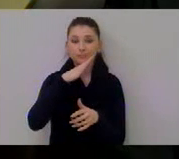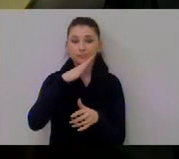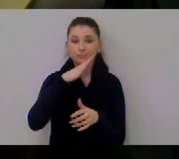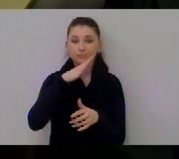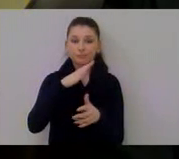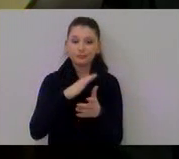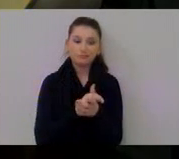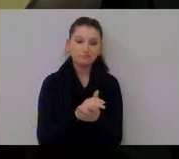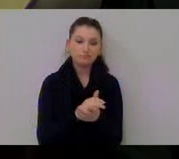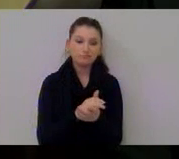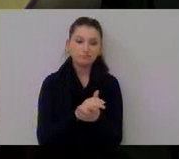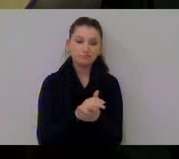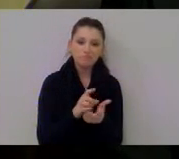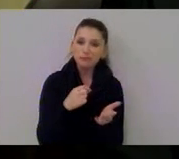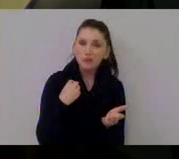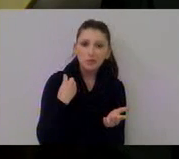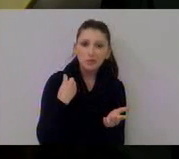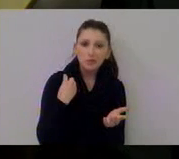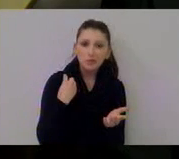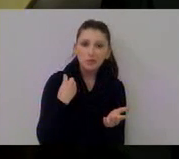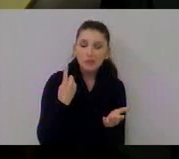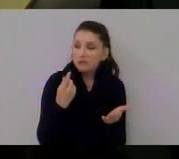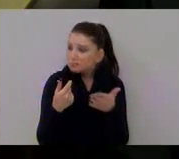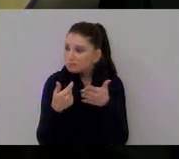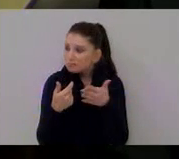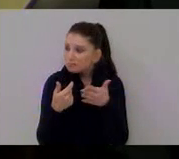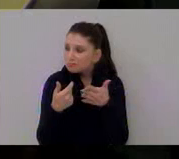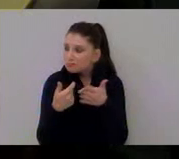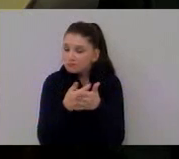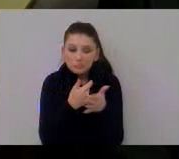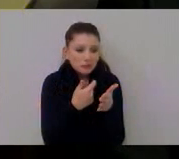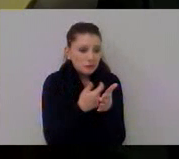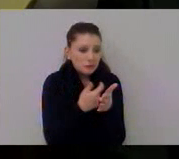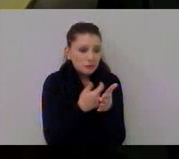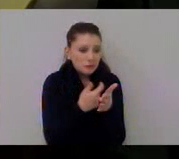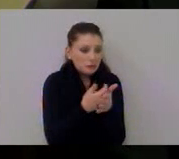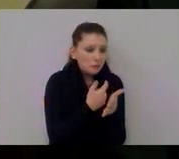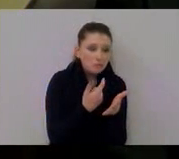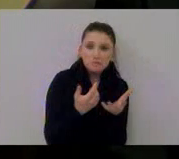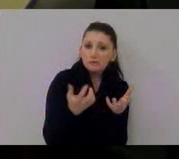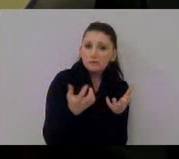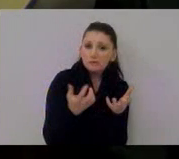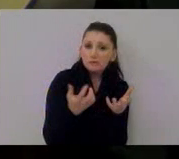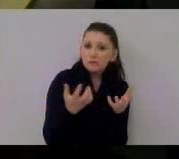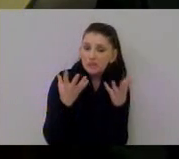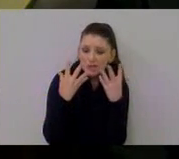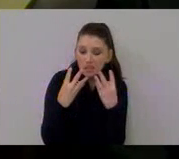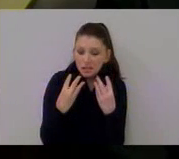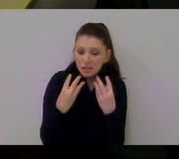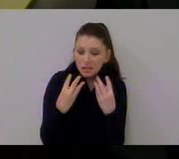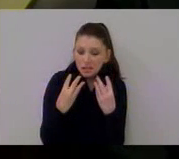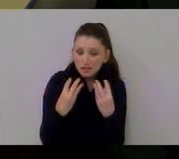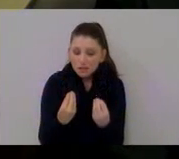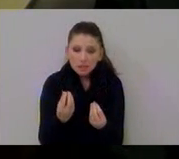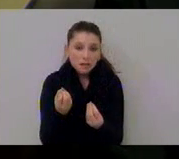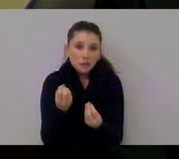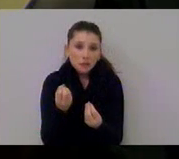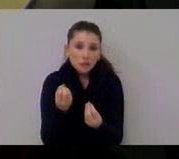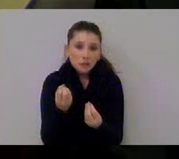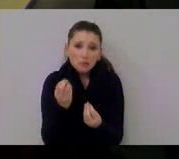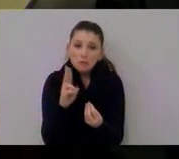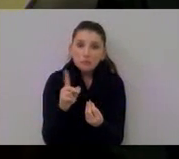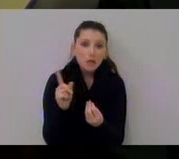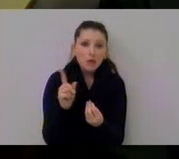para saber se nós concordaríamos com a tal modernidade do